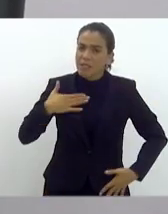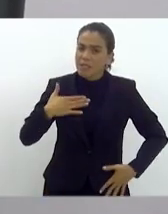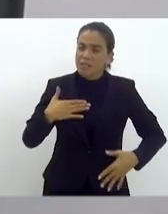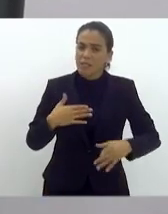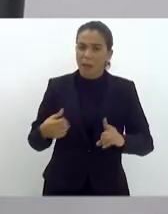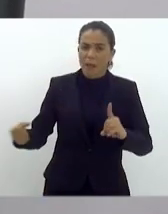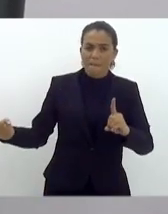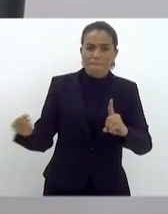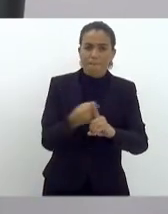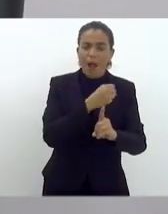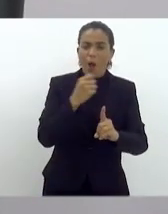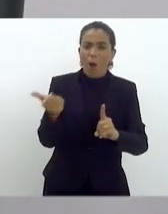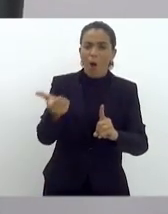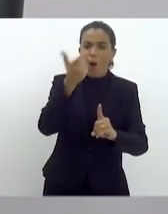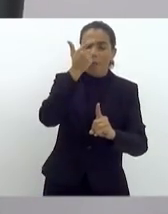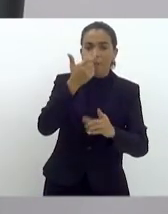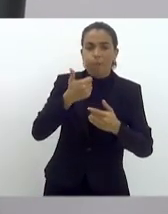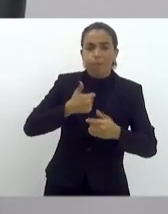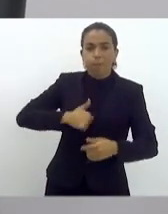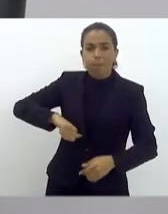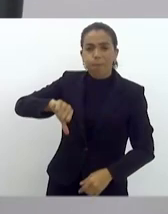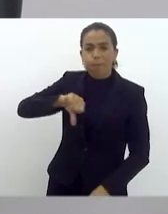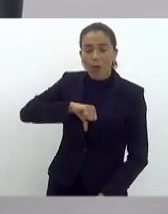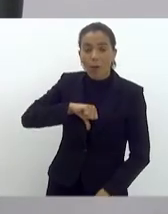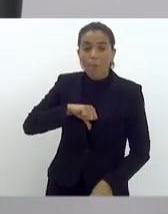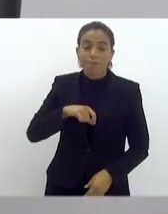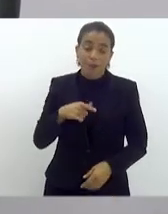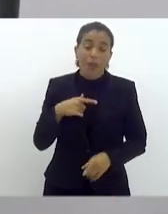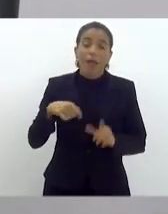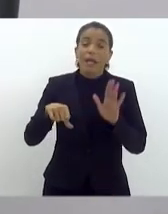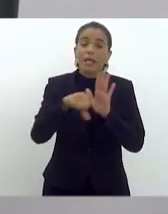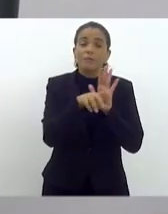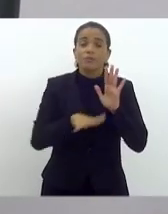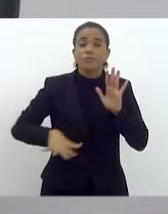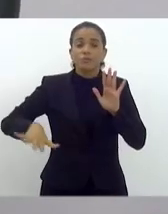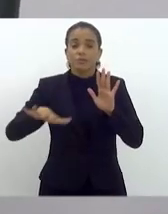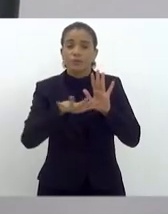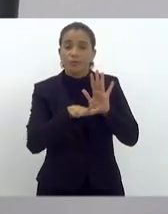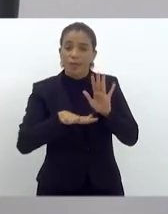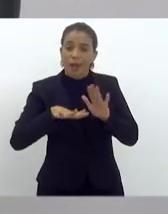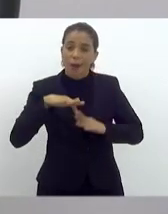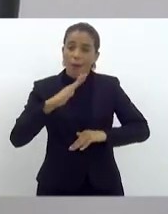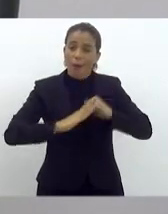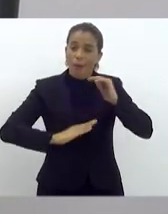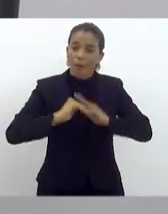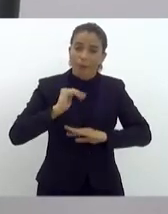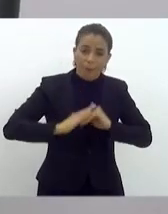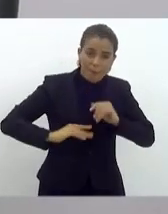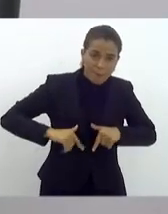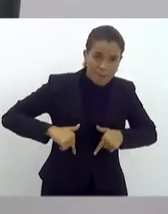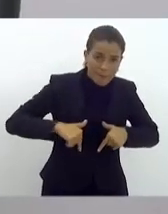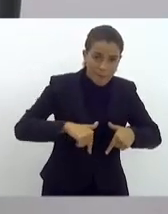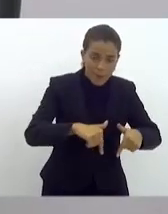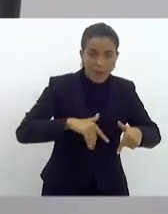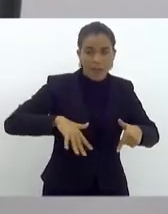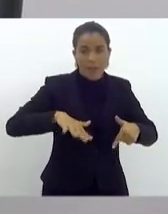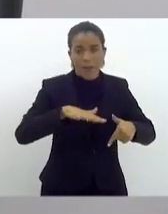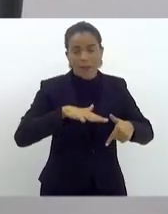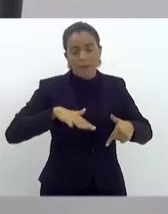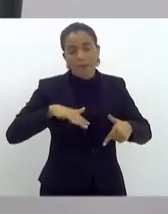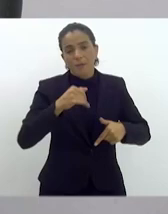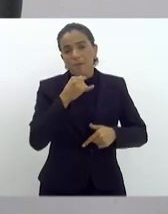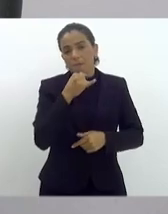moral porque na verdade que a gente tem são crimes Gerais praticados na no ambiente